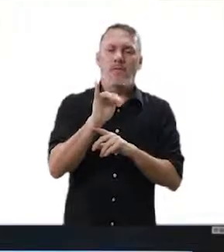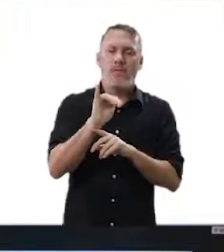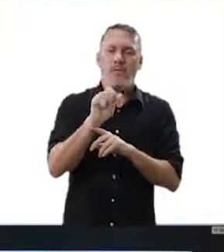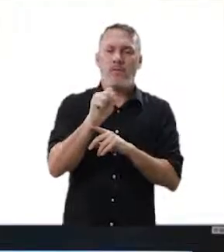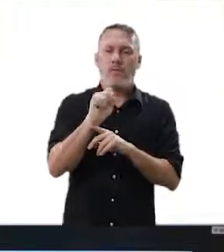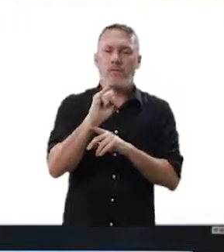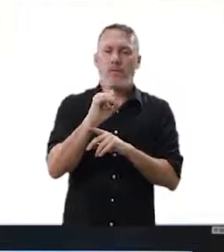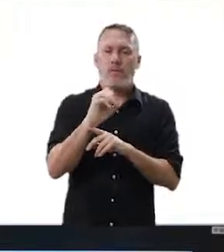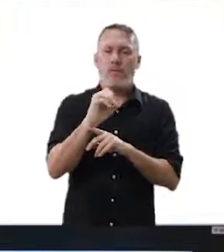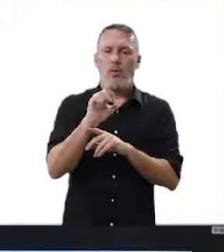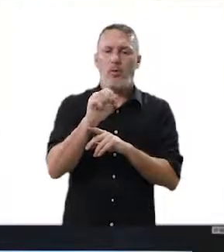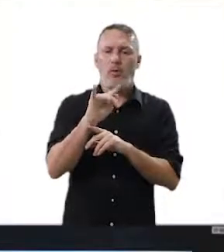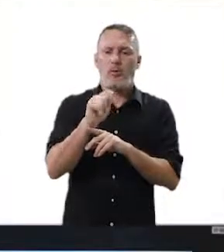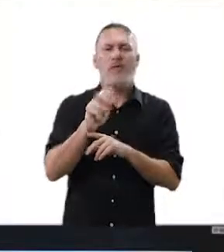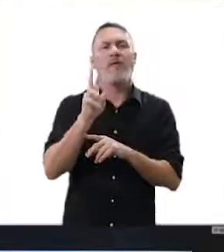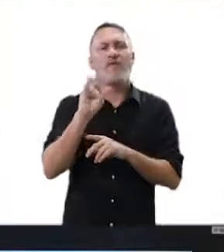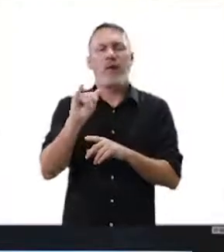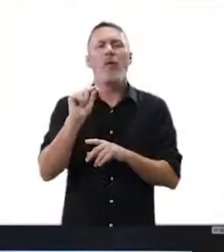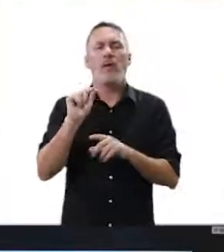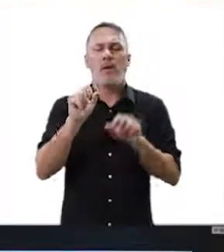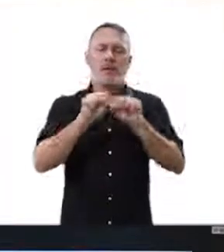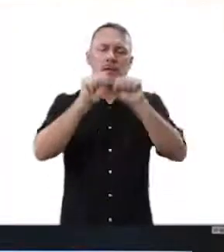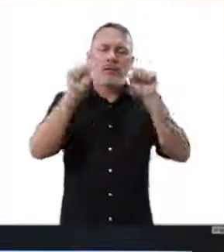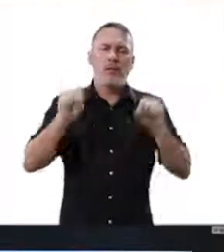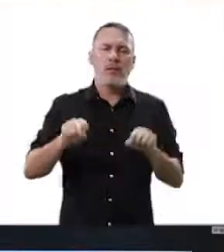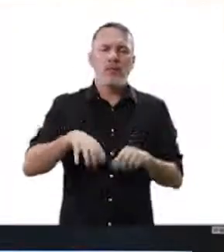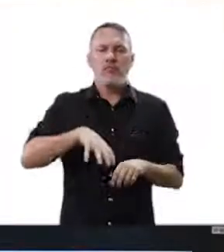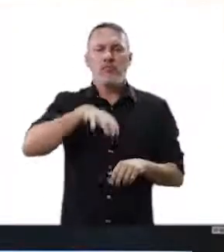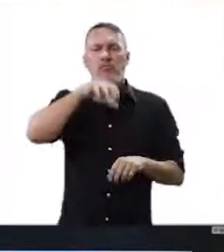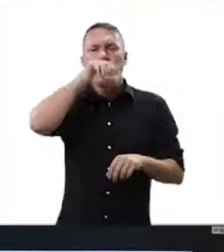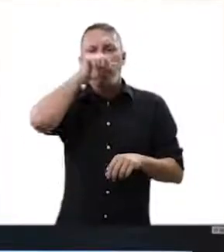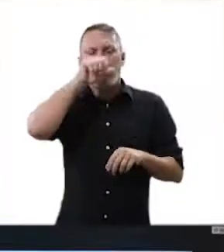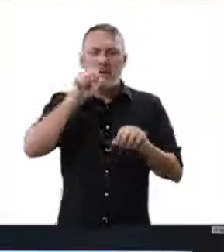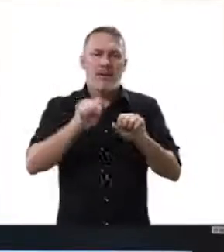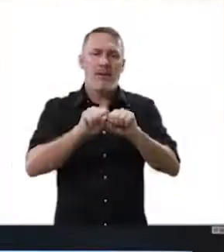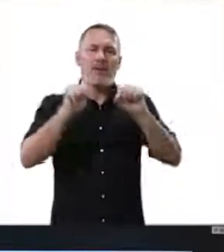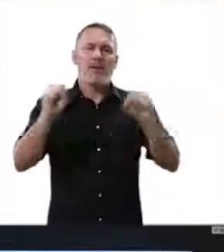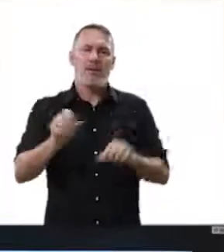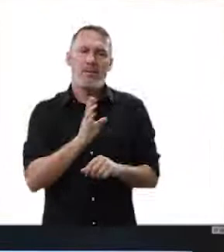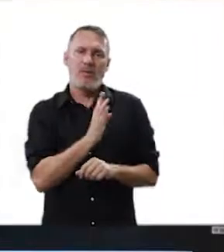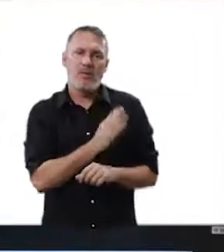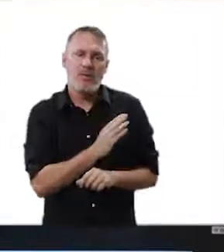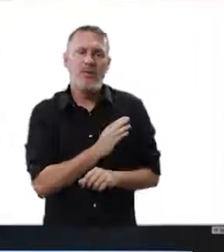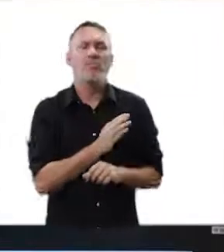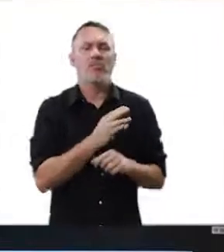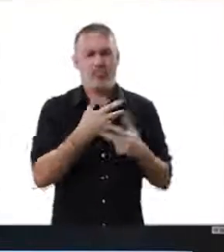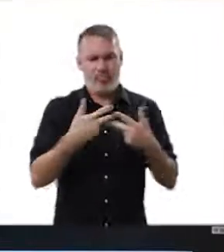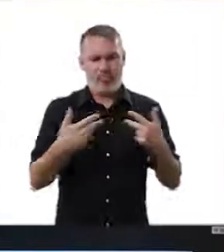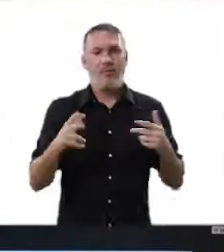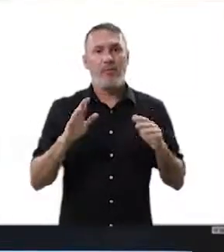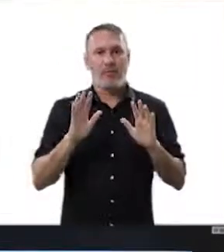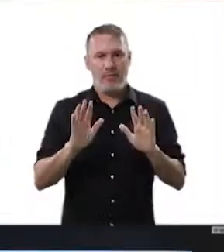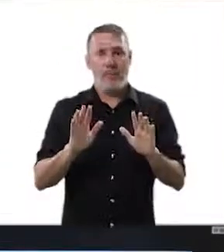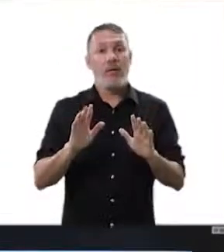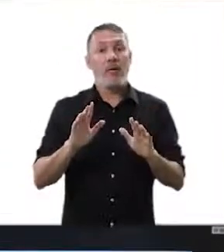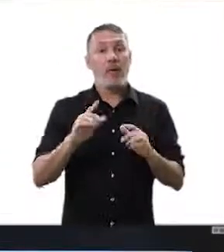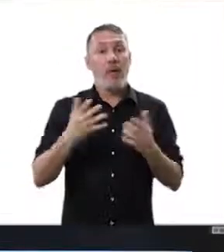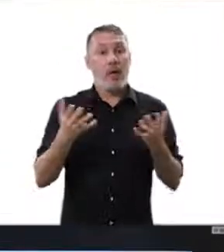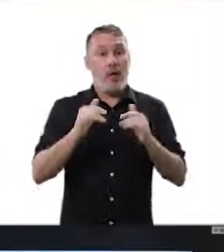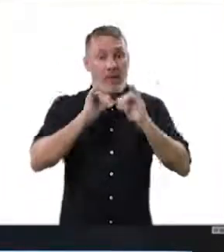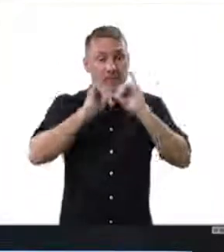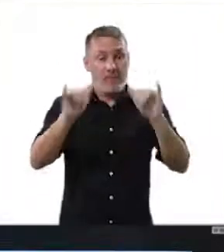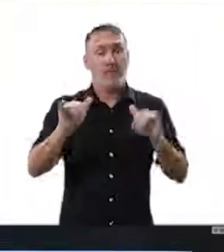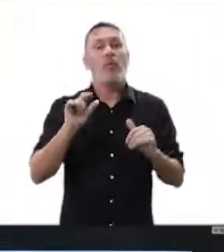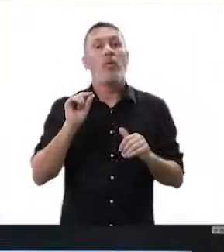que as nossas trocas gasosas, que a nossa respiração, ela vai acontecer lá no pulmão, onde a gente